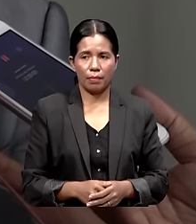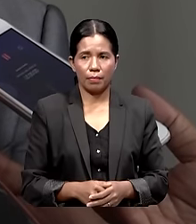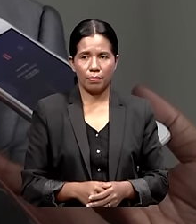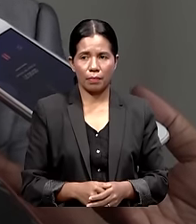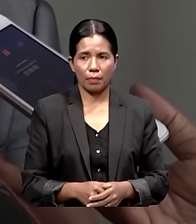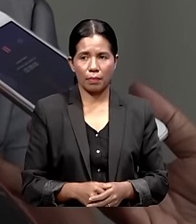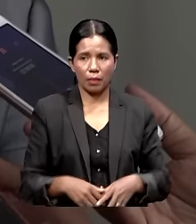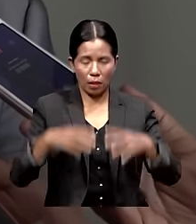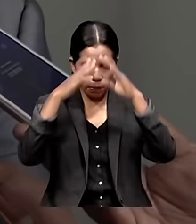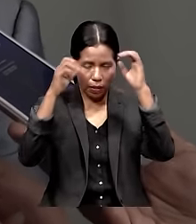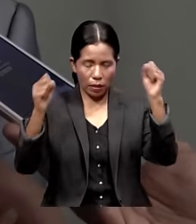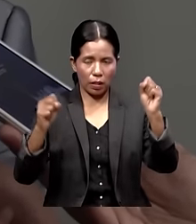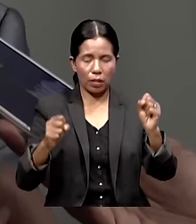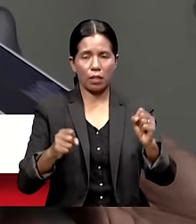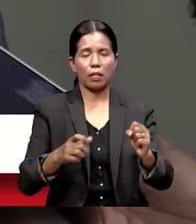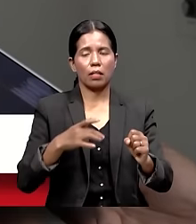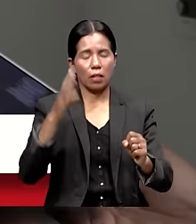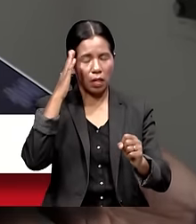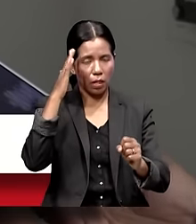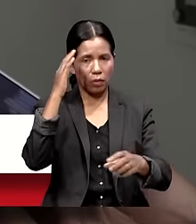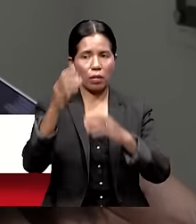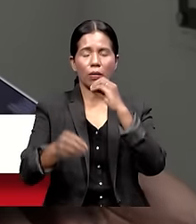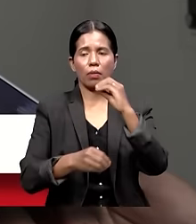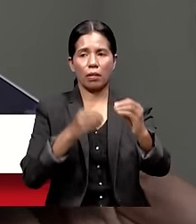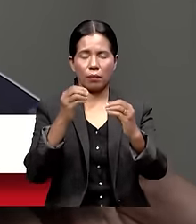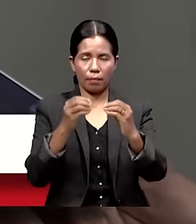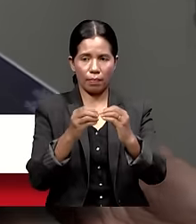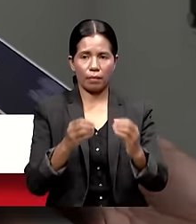minha lamentação que a minha noite sobre